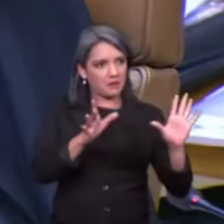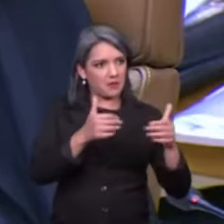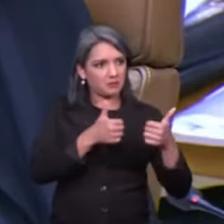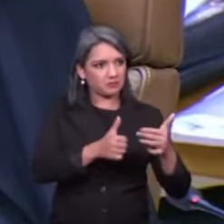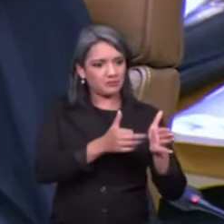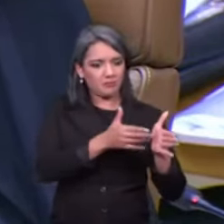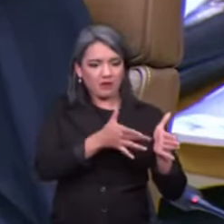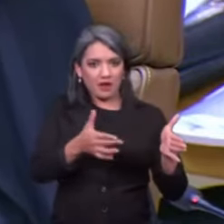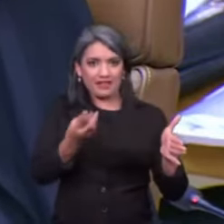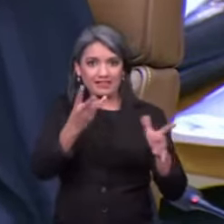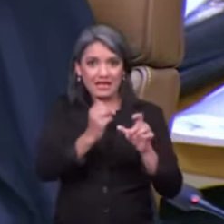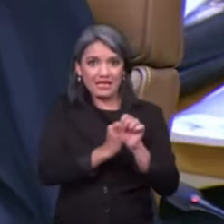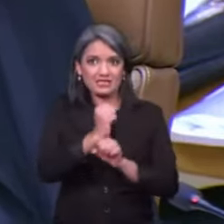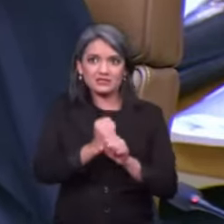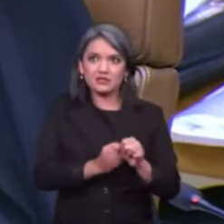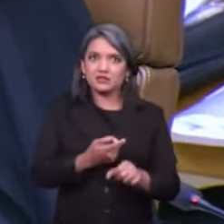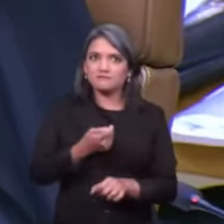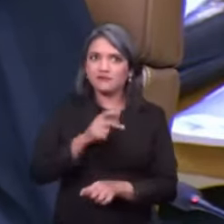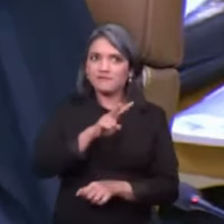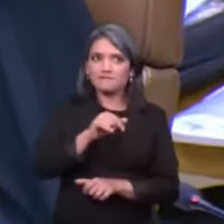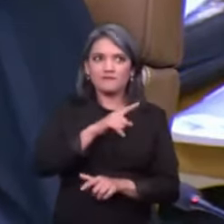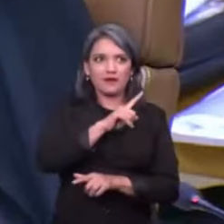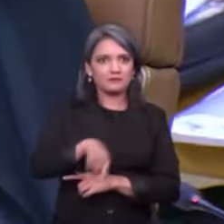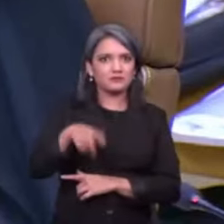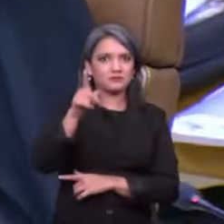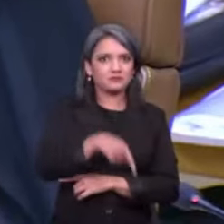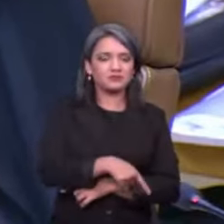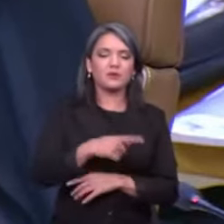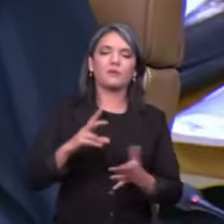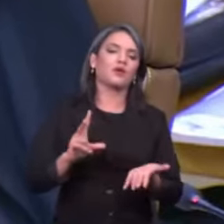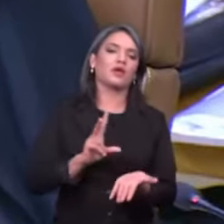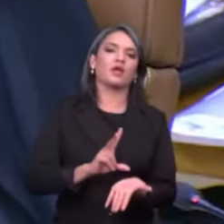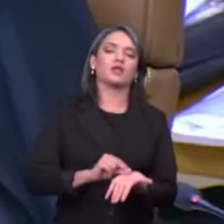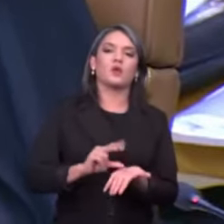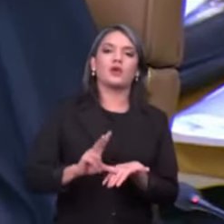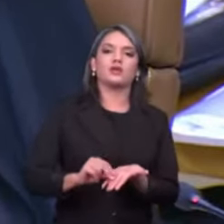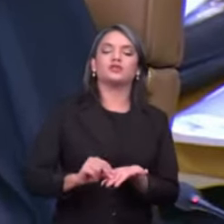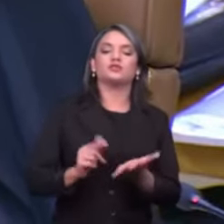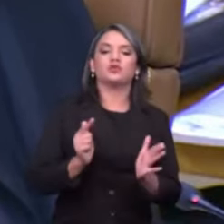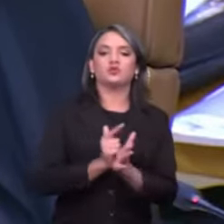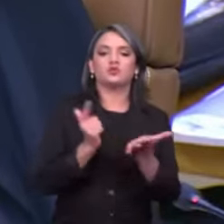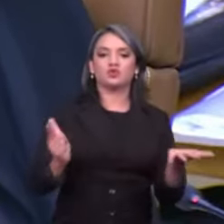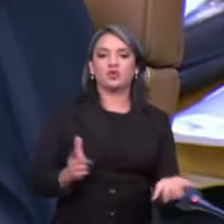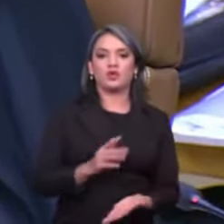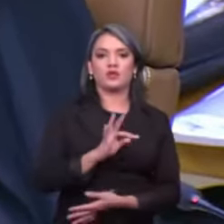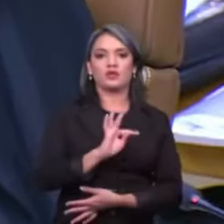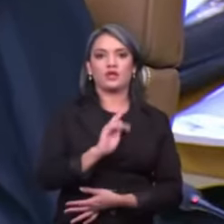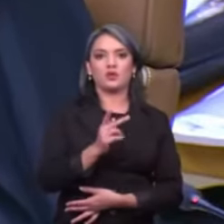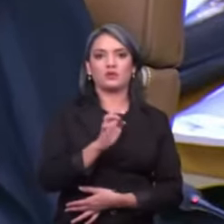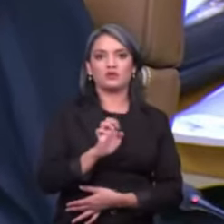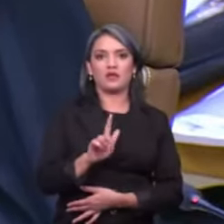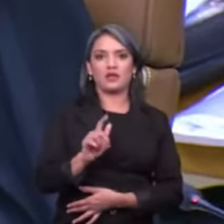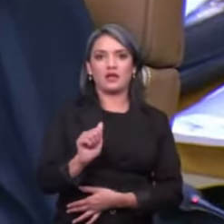para ser revogada. Em artigo recente, publicado no jornal The Guardian, nesse sábado, 2 de março de